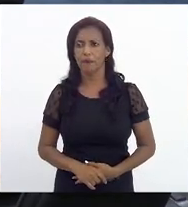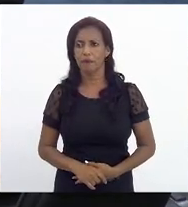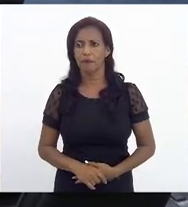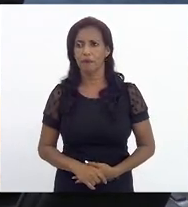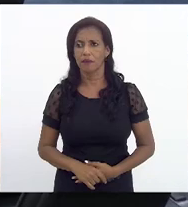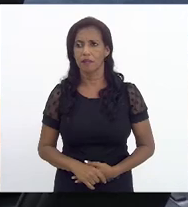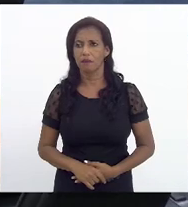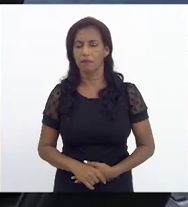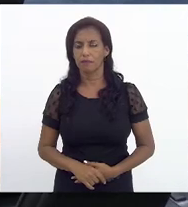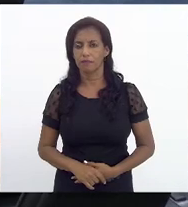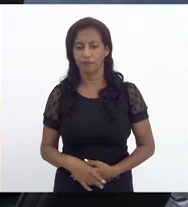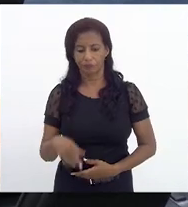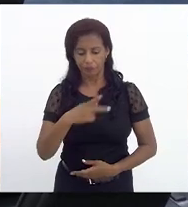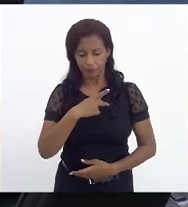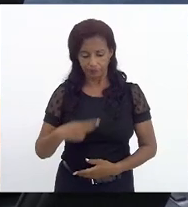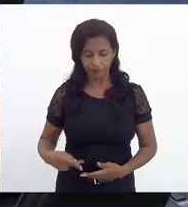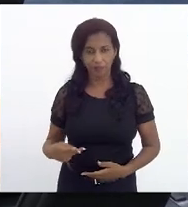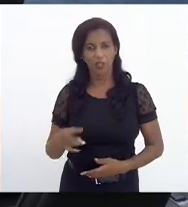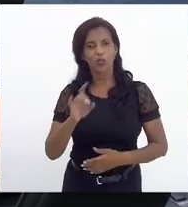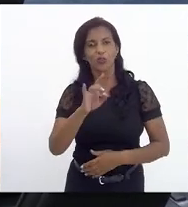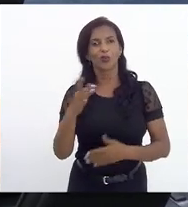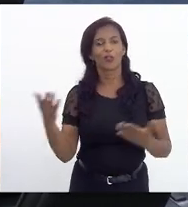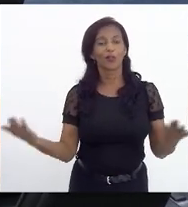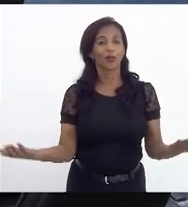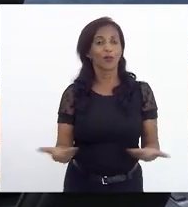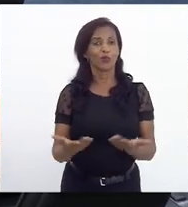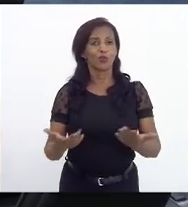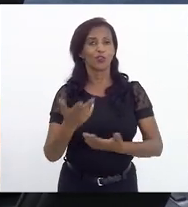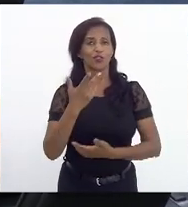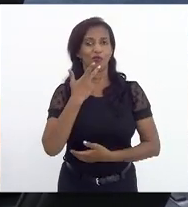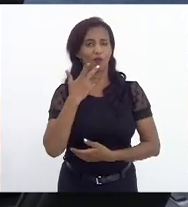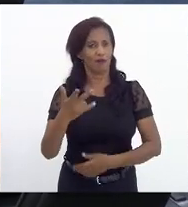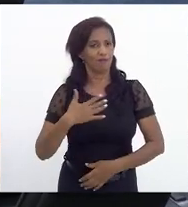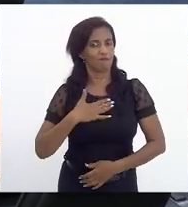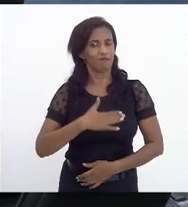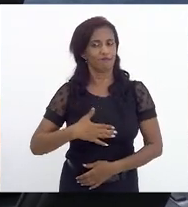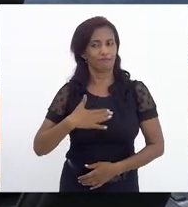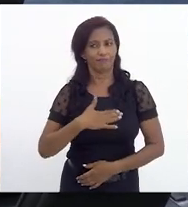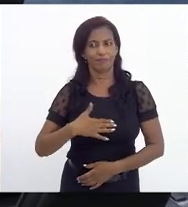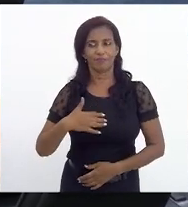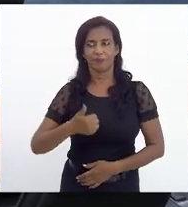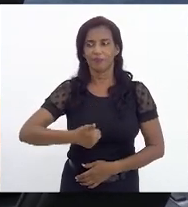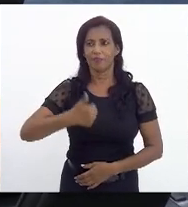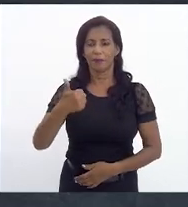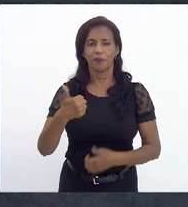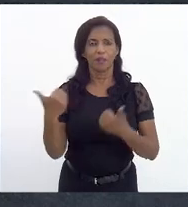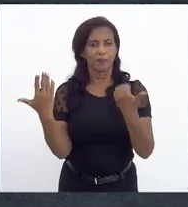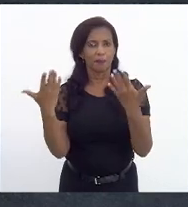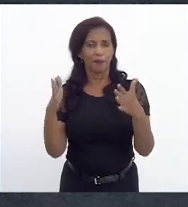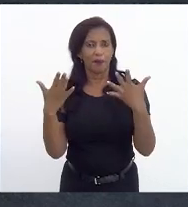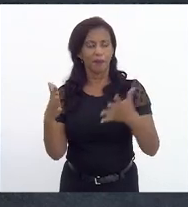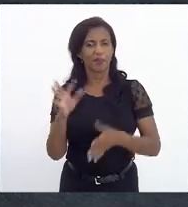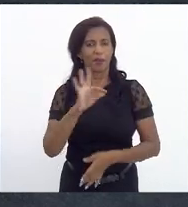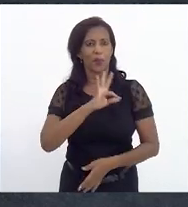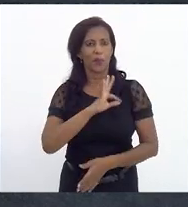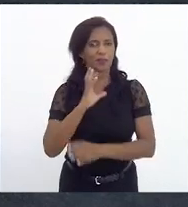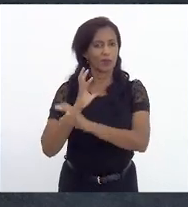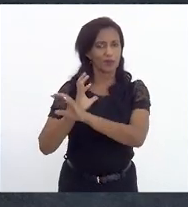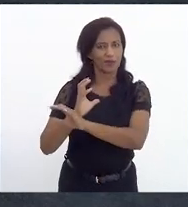Presidente, eu queria só no dia de hoje dizer a satisfação. Primeiro, parabenizar os policiais civis,